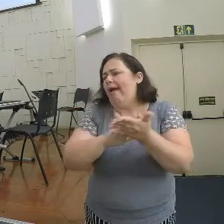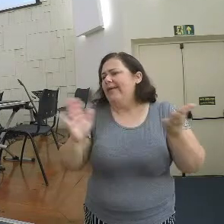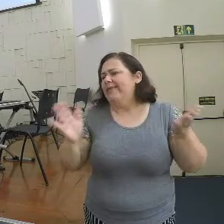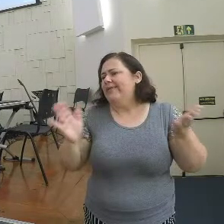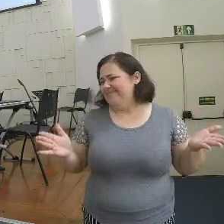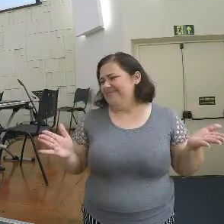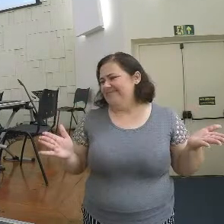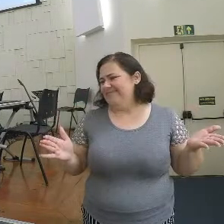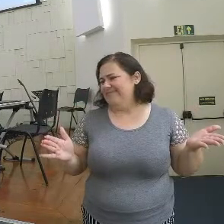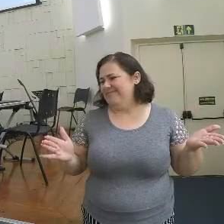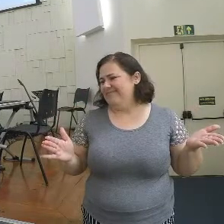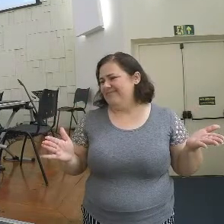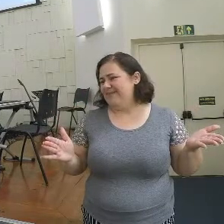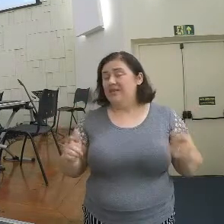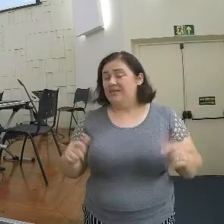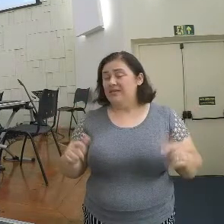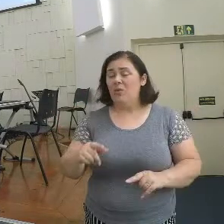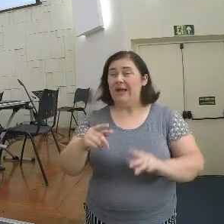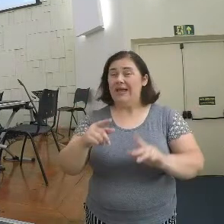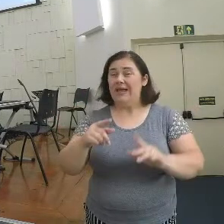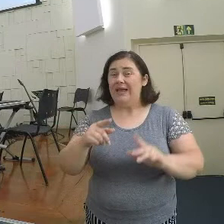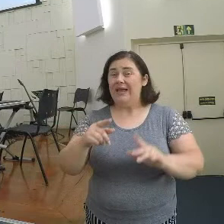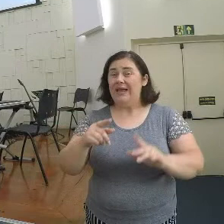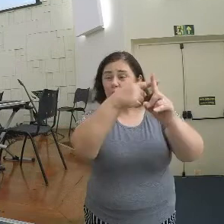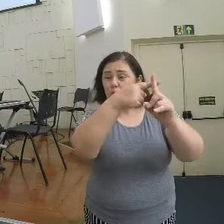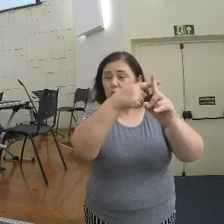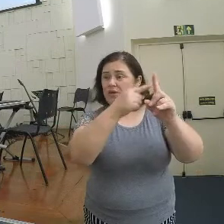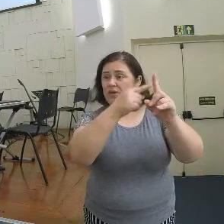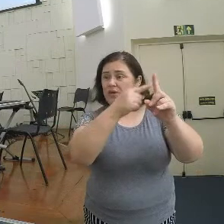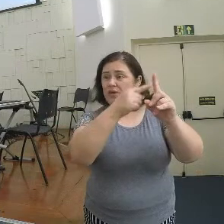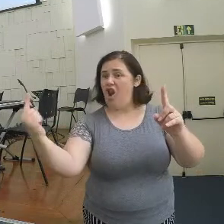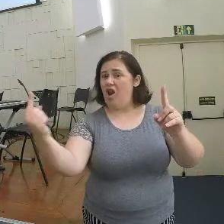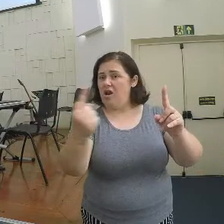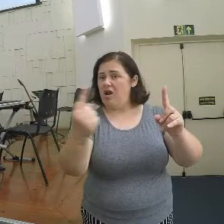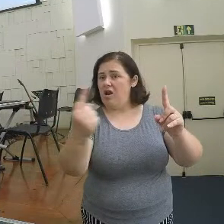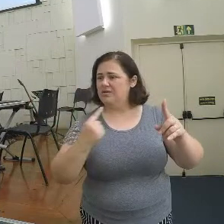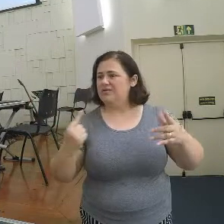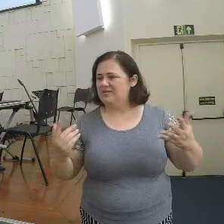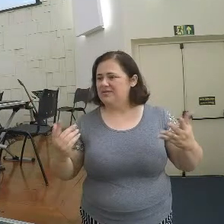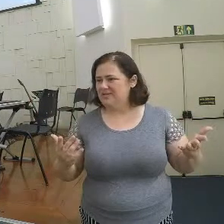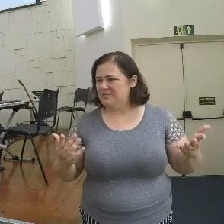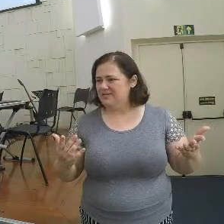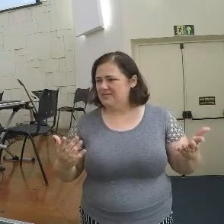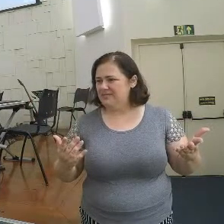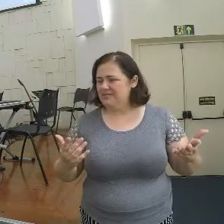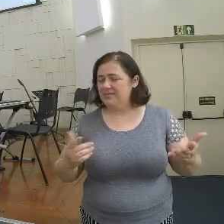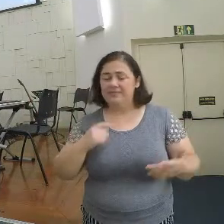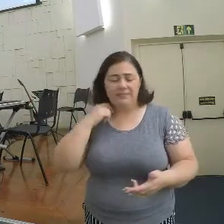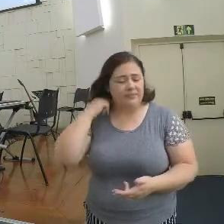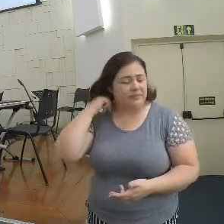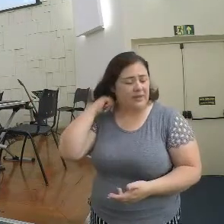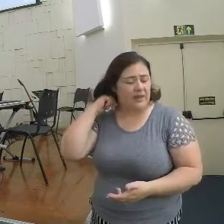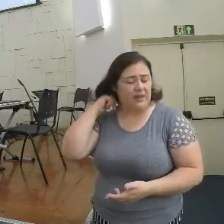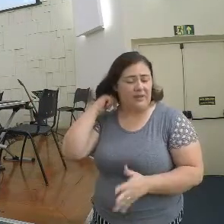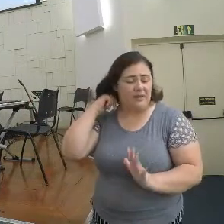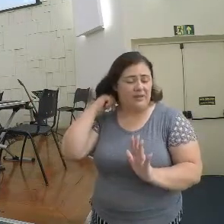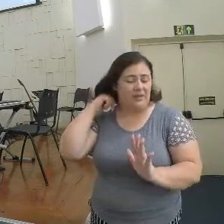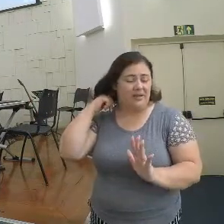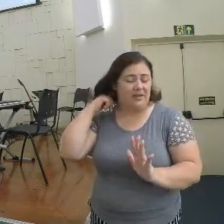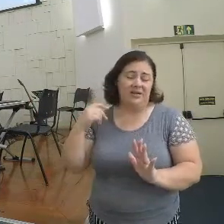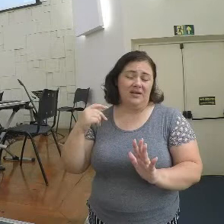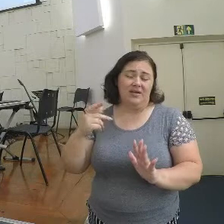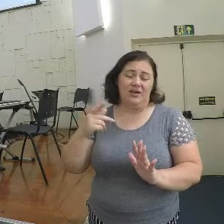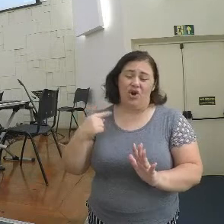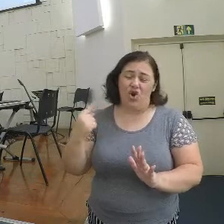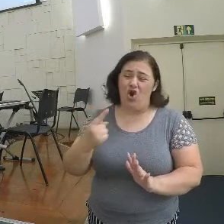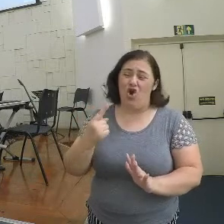minha. Aceita, Senhor, o trono que eu te ofereço em meu coração. Irmãos, sem Cristo nós nada